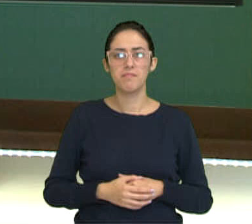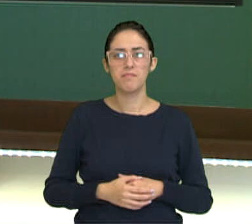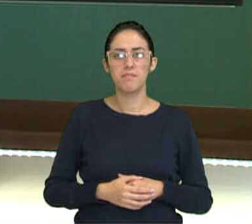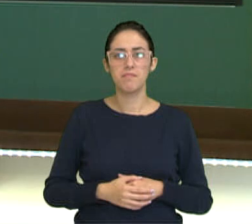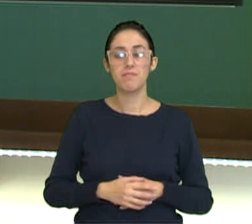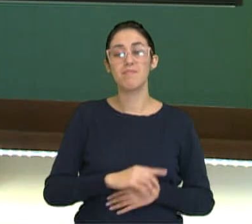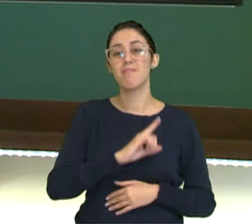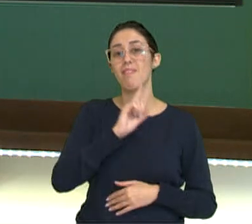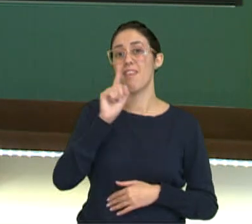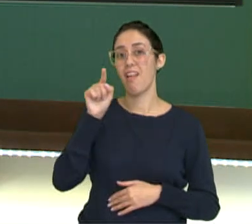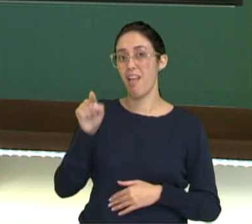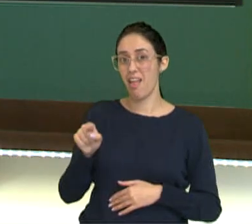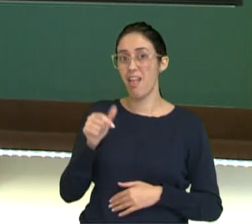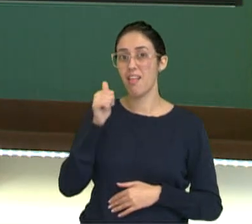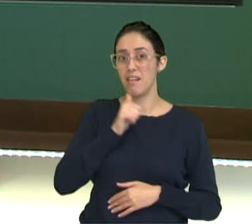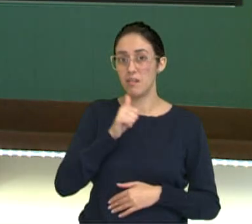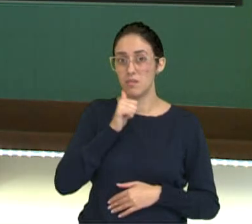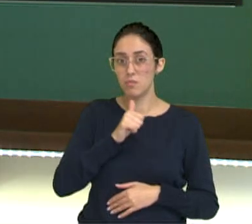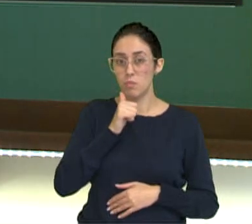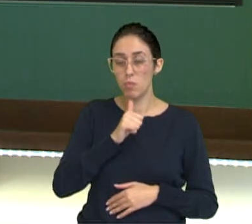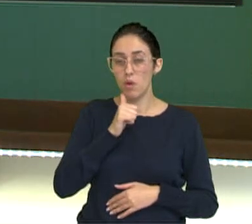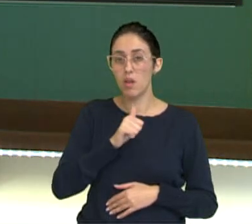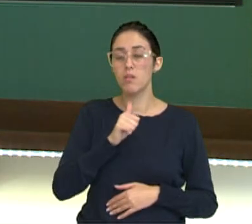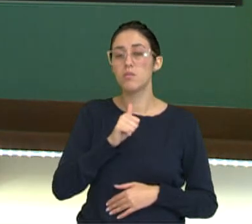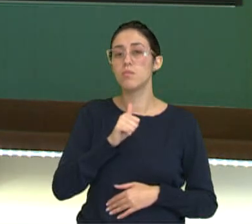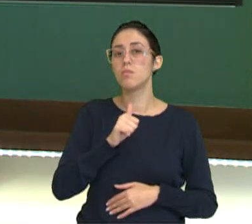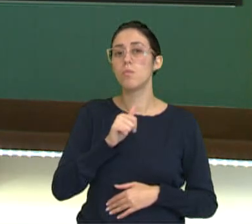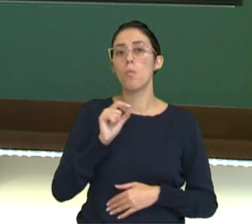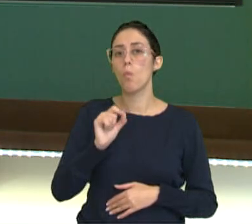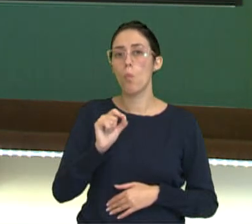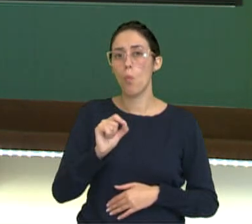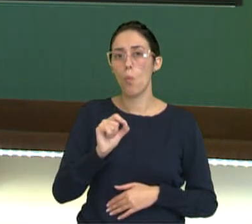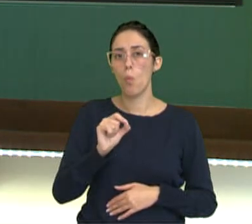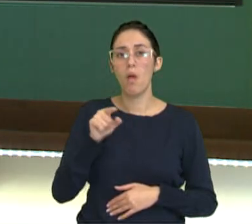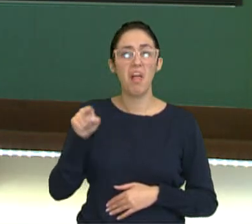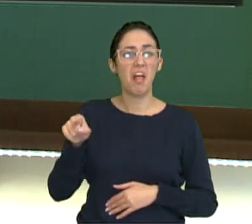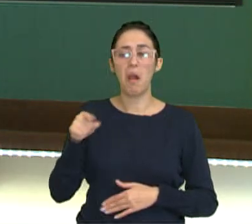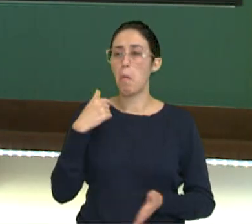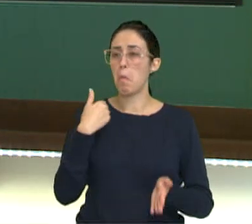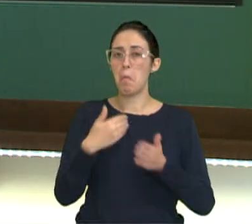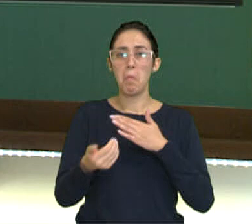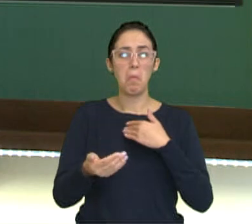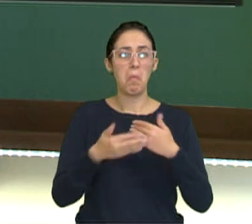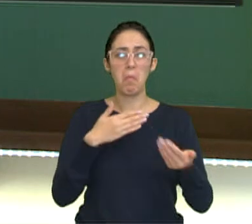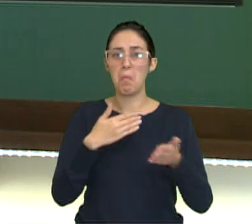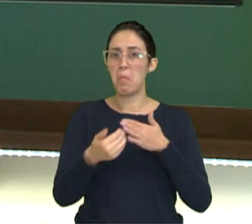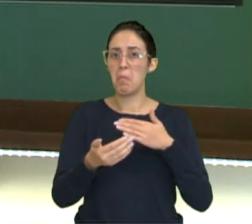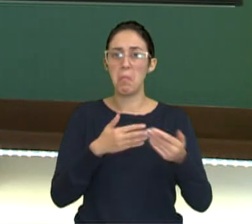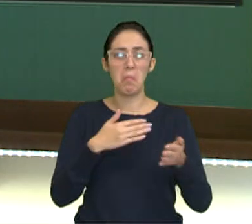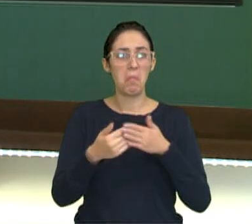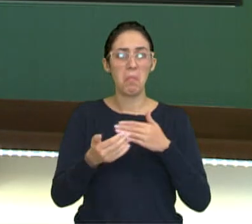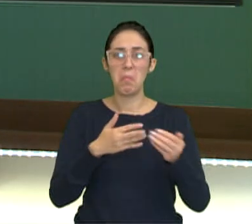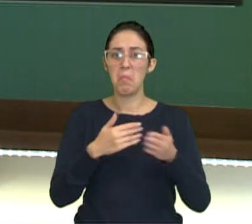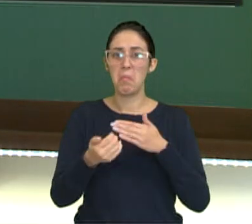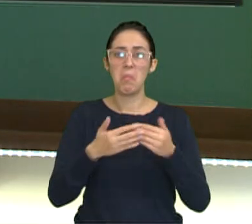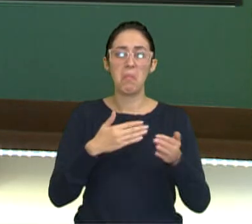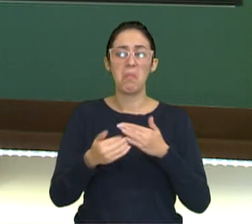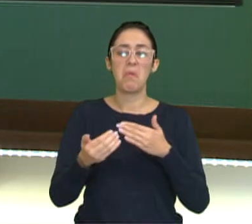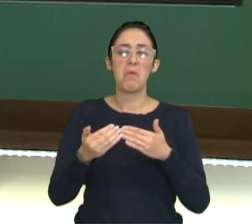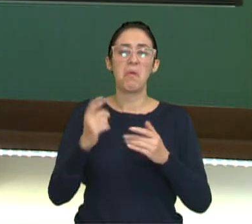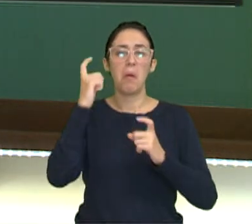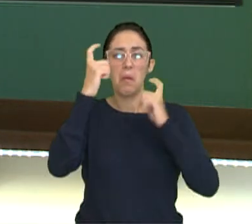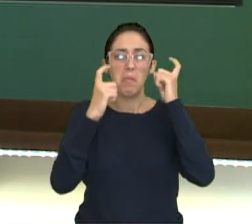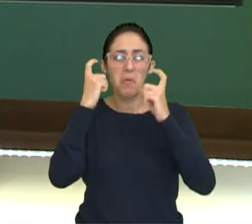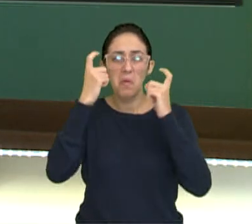para ela, she was not expected to bear the king's children. Ela não estava nem aí para poder ter que aturar, digamos assim, se